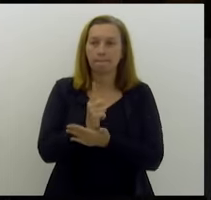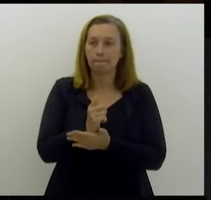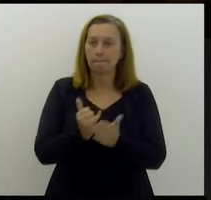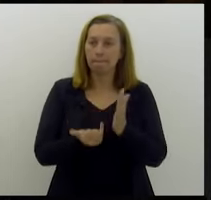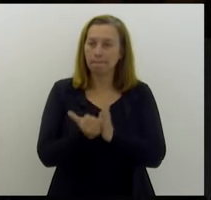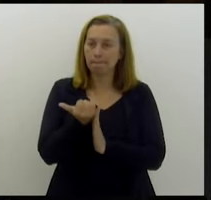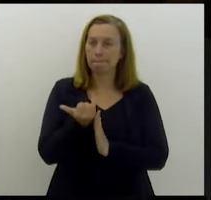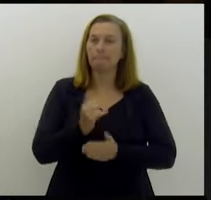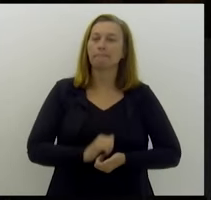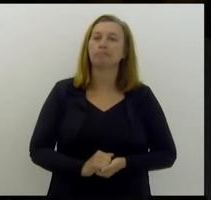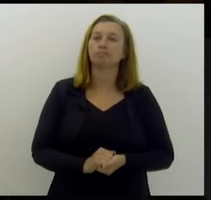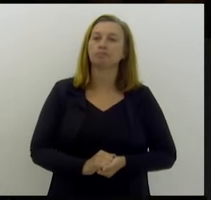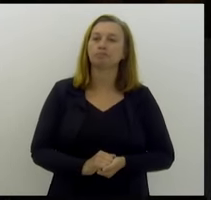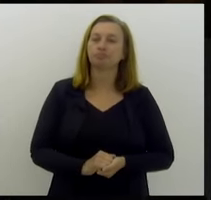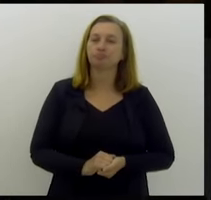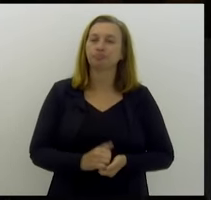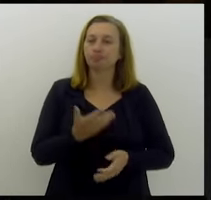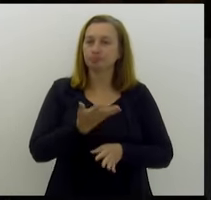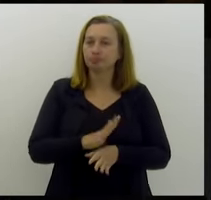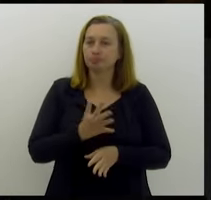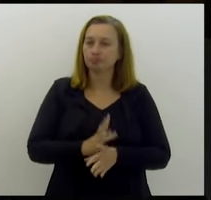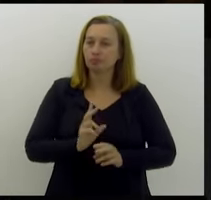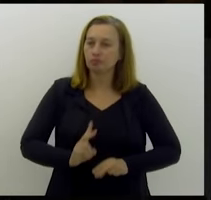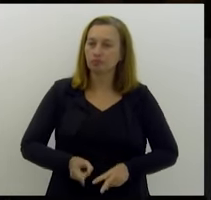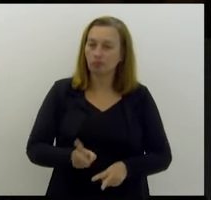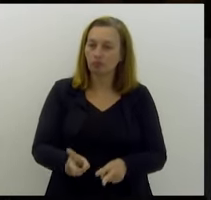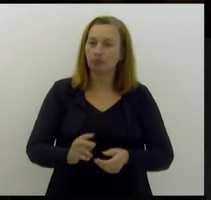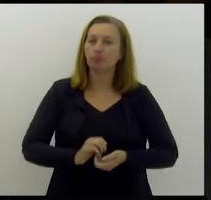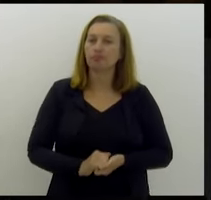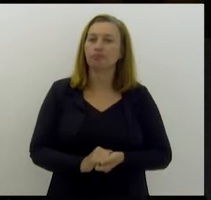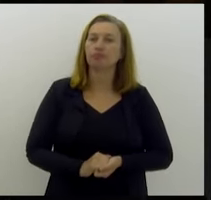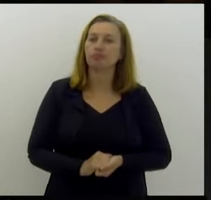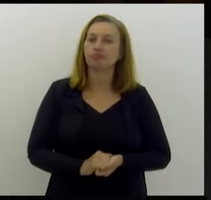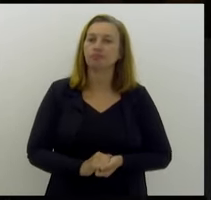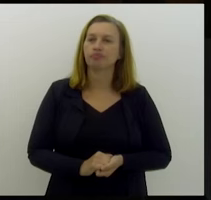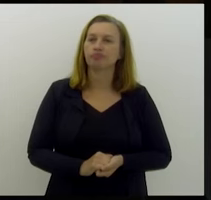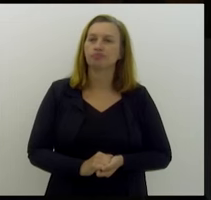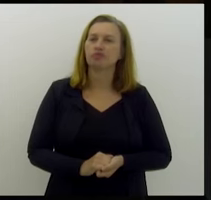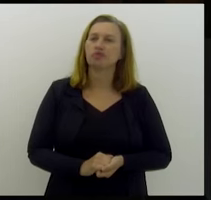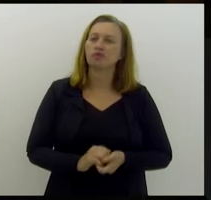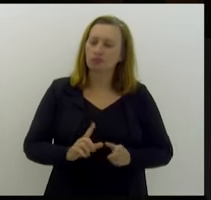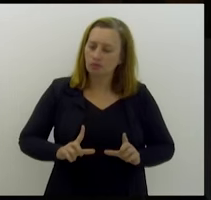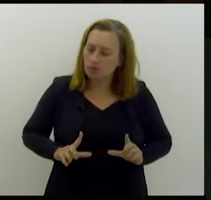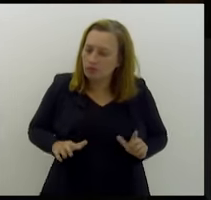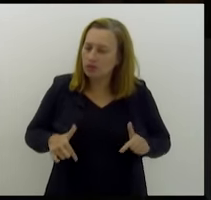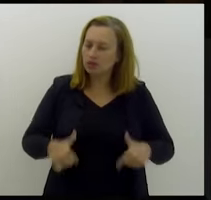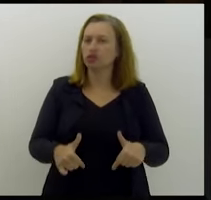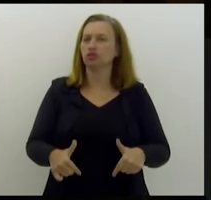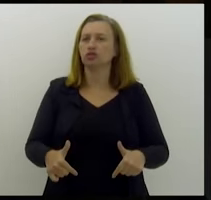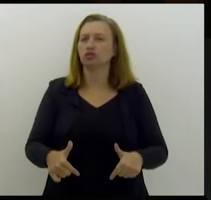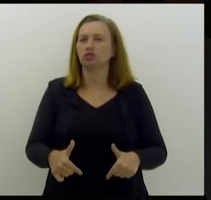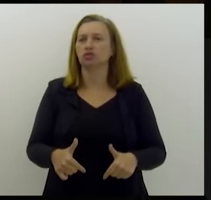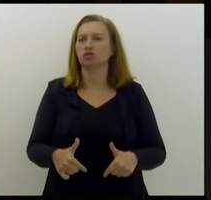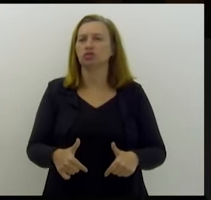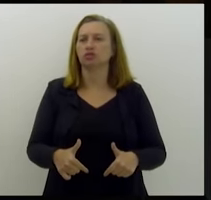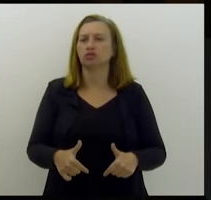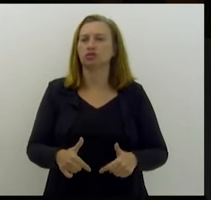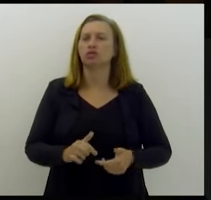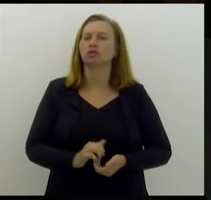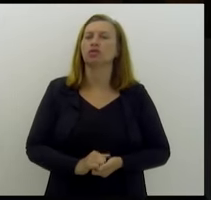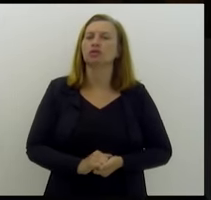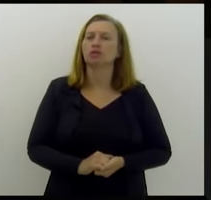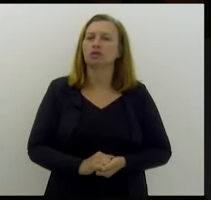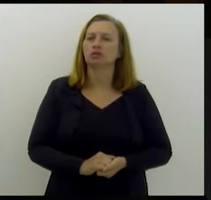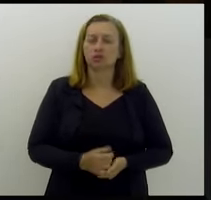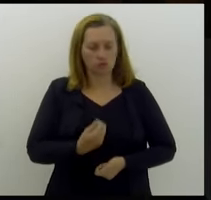inibir para não permitir que essa prática continue se reproduzindo Vamos fazer um pente fino nos subsídios fiscais